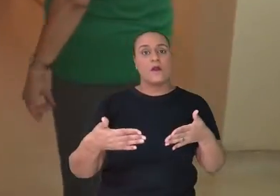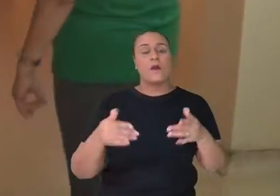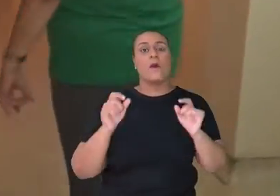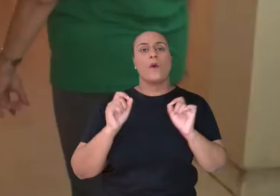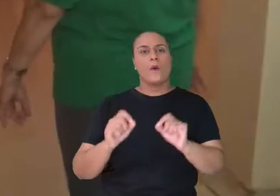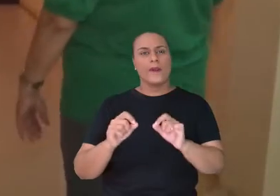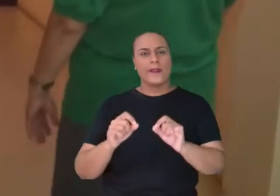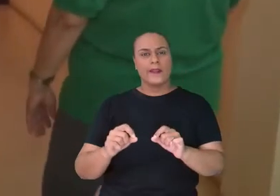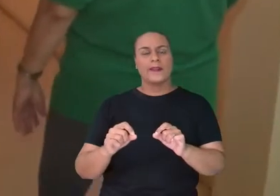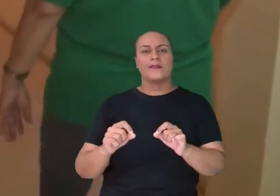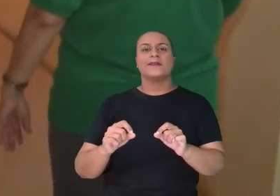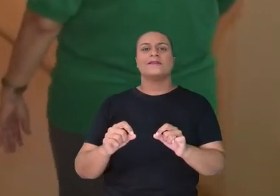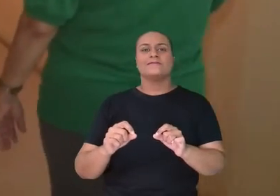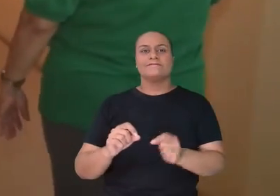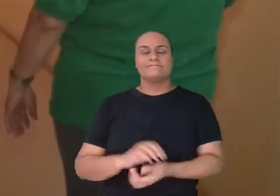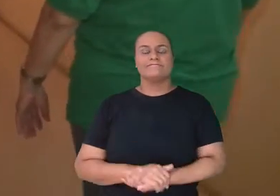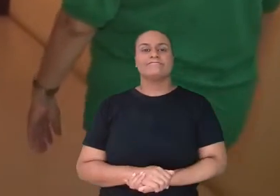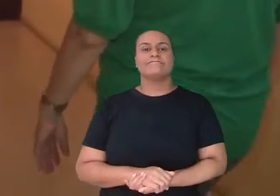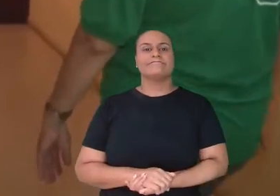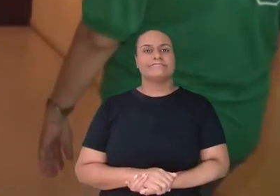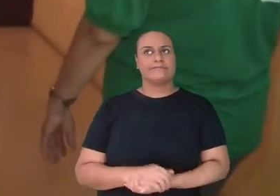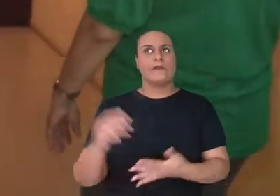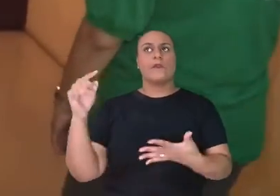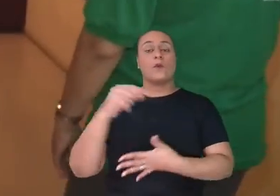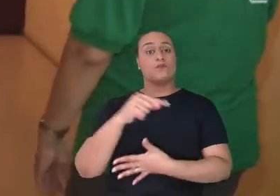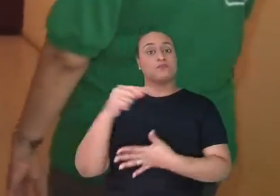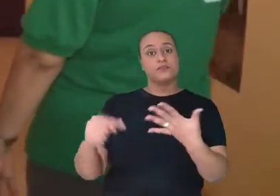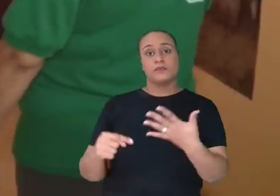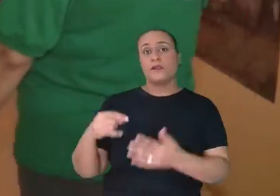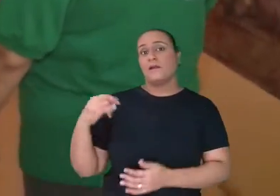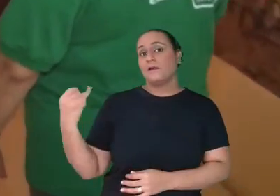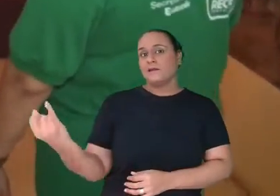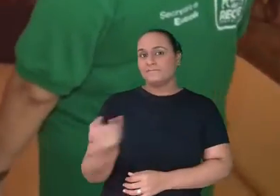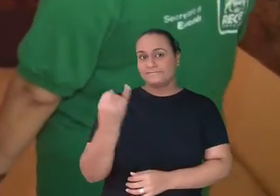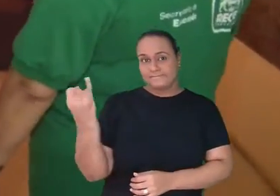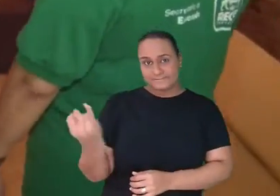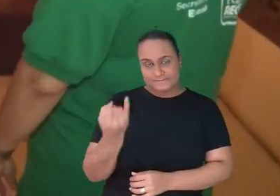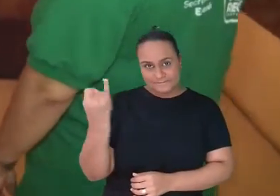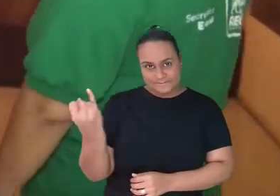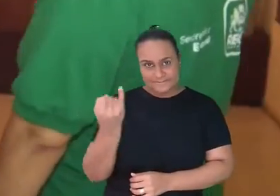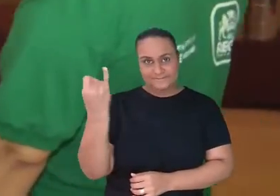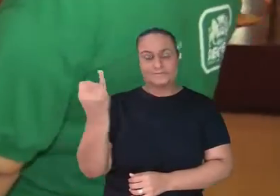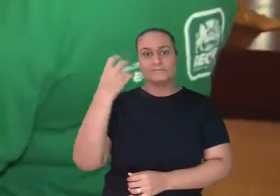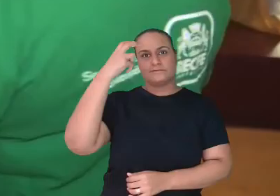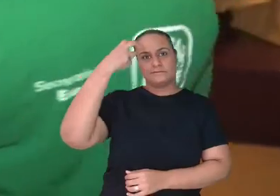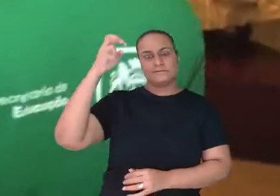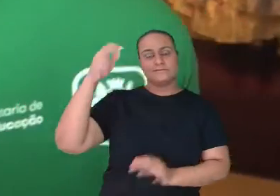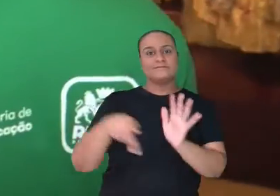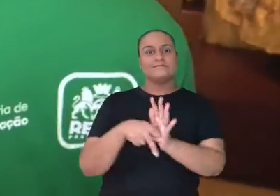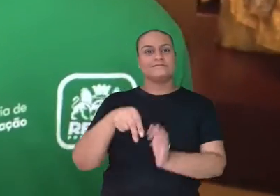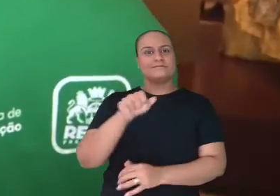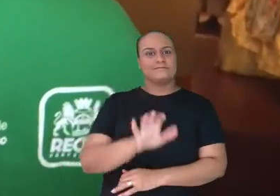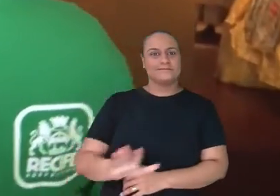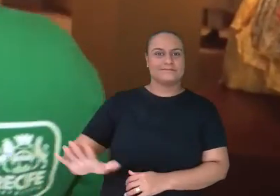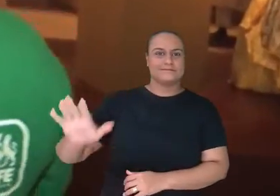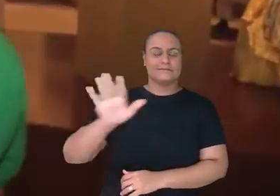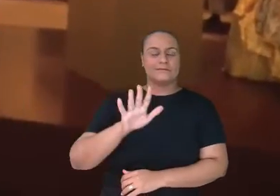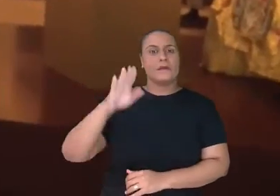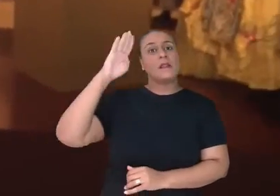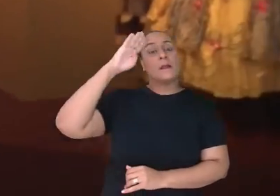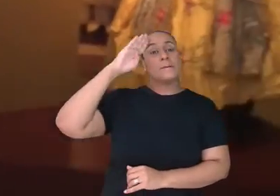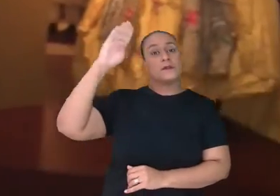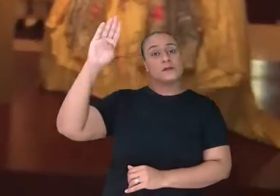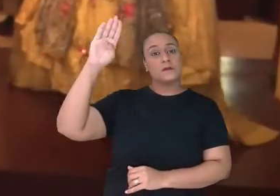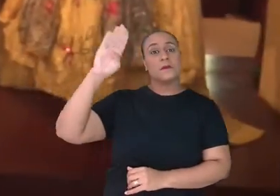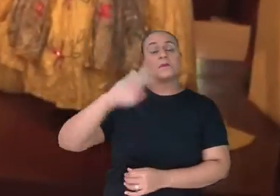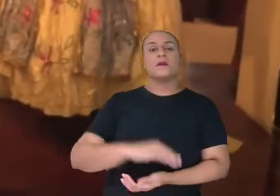ação, que é um elemento importantíssimo da cultura nordestina, principalmente